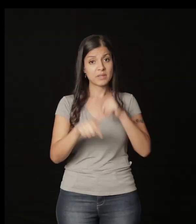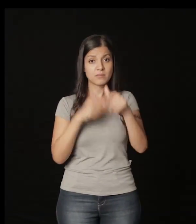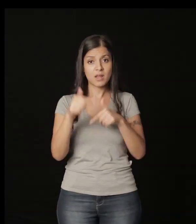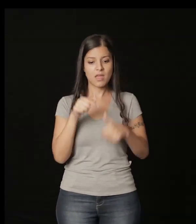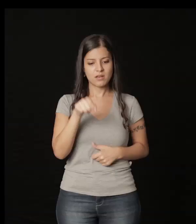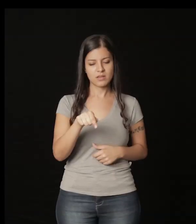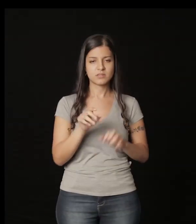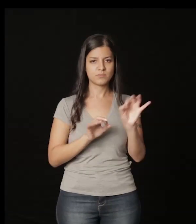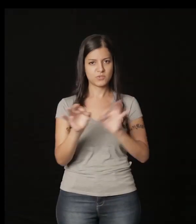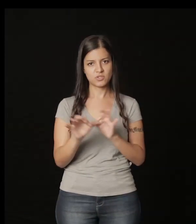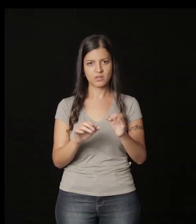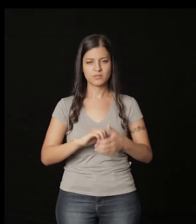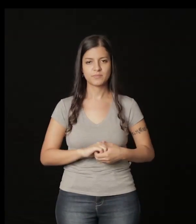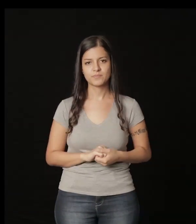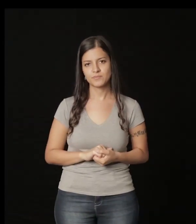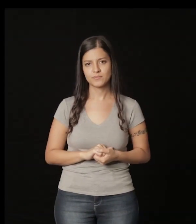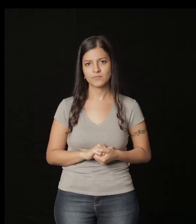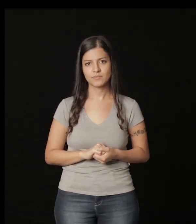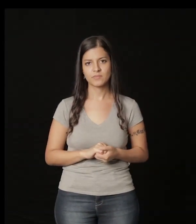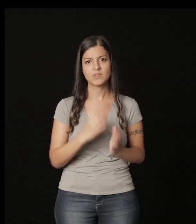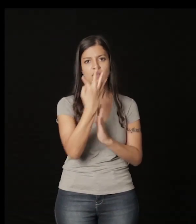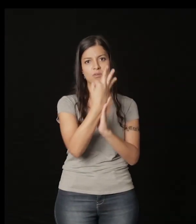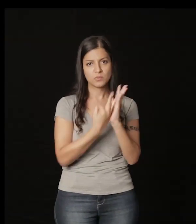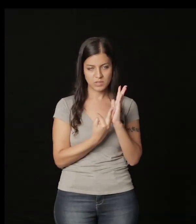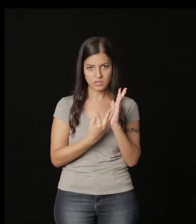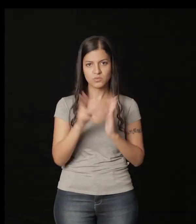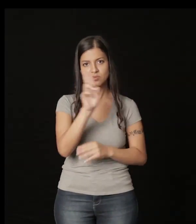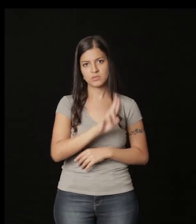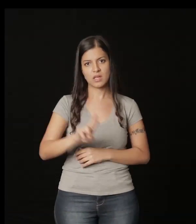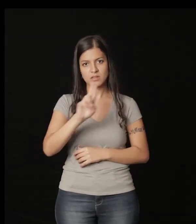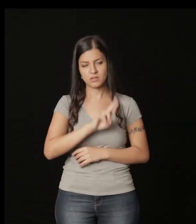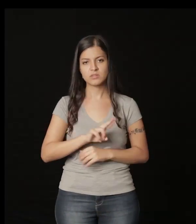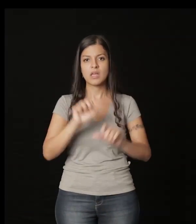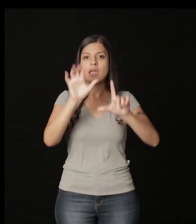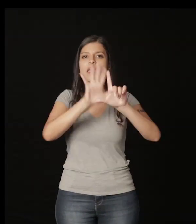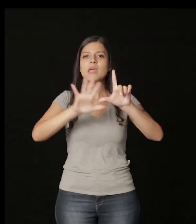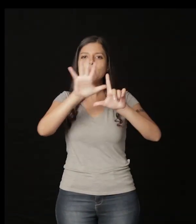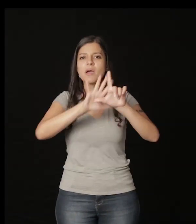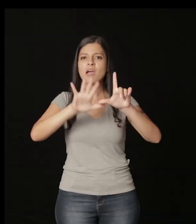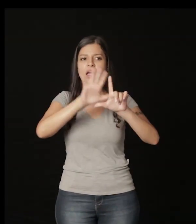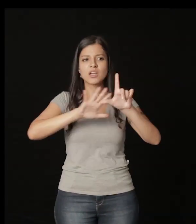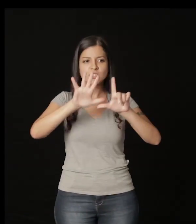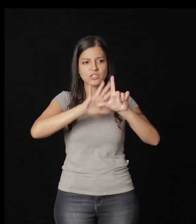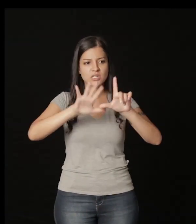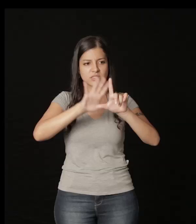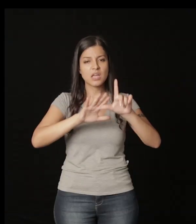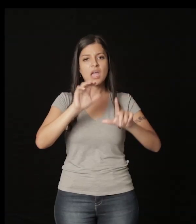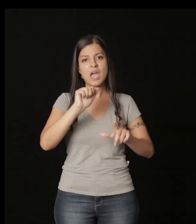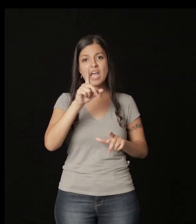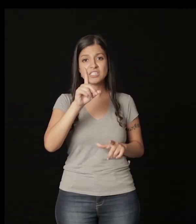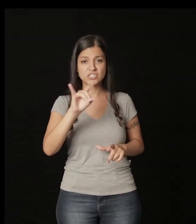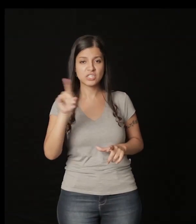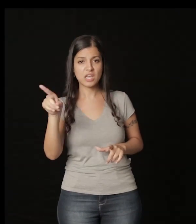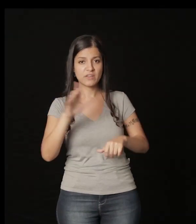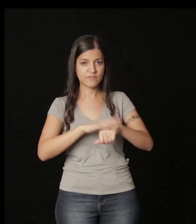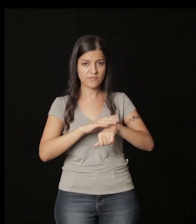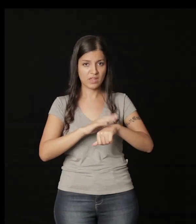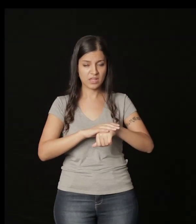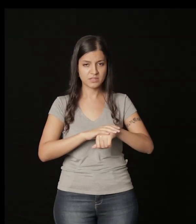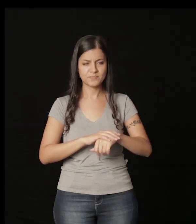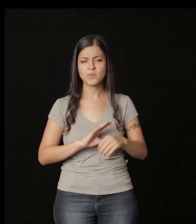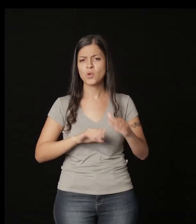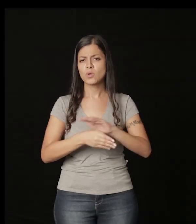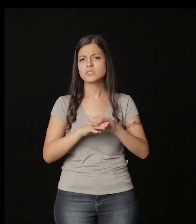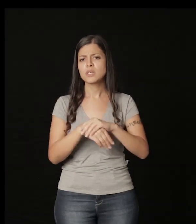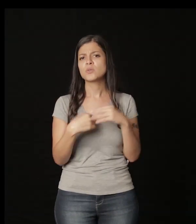Bíblia para trabalhar nesse projeto. Os textos foram utilizados para guiar uma seleção de imagens norteadas pelo conceito